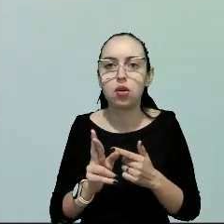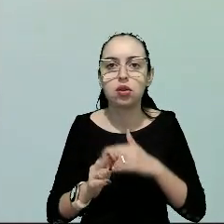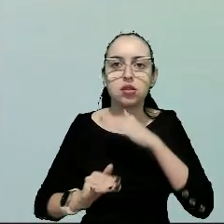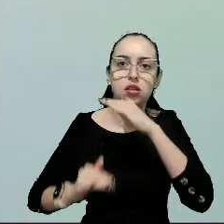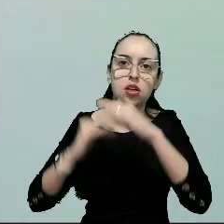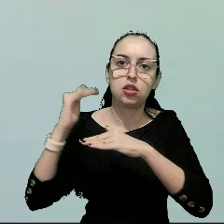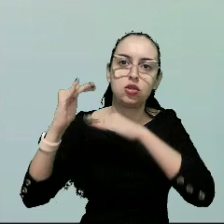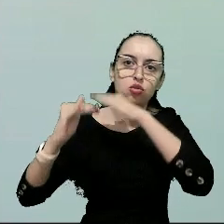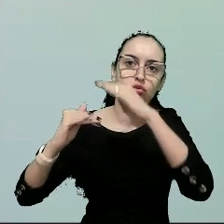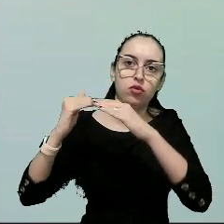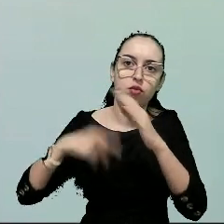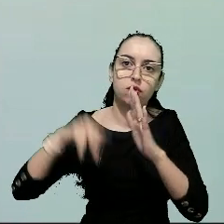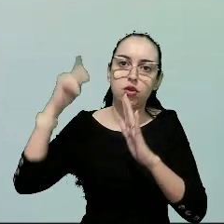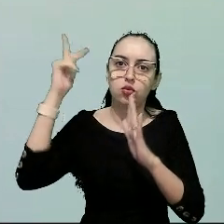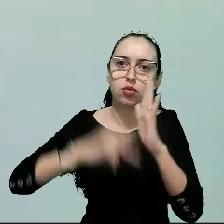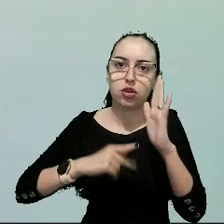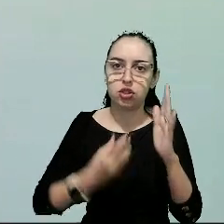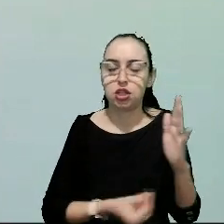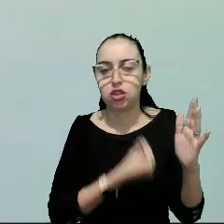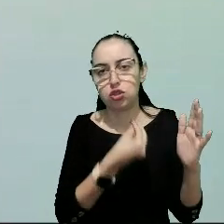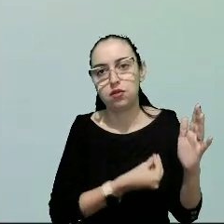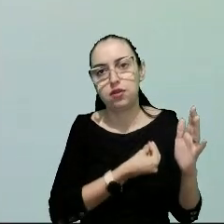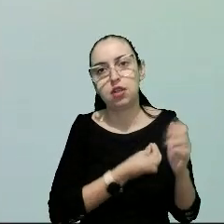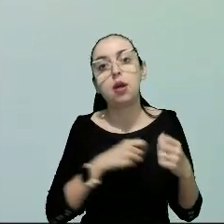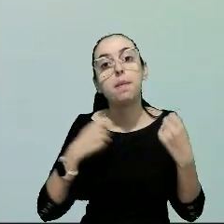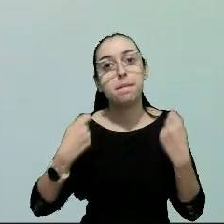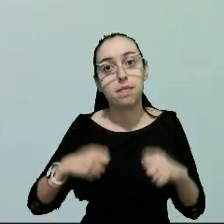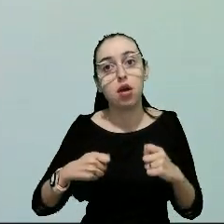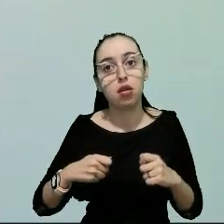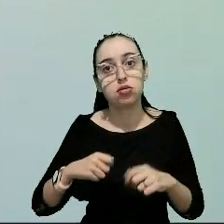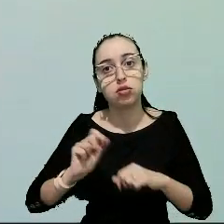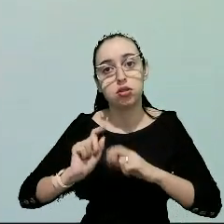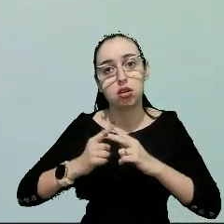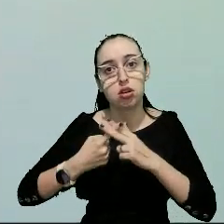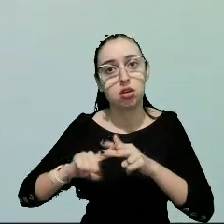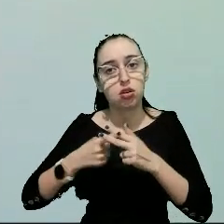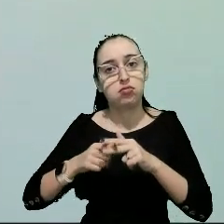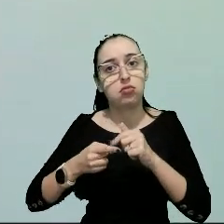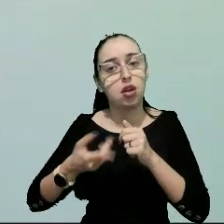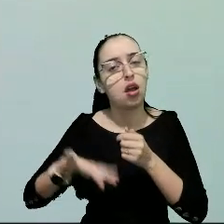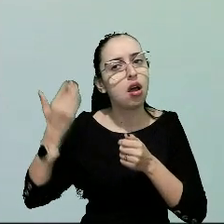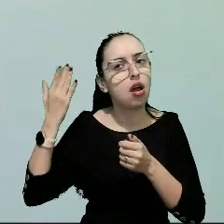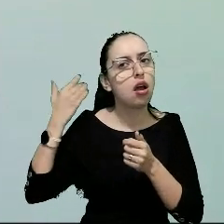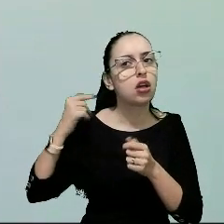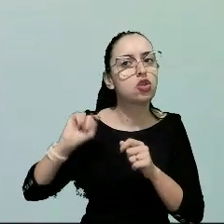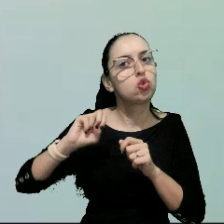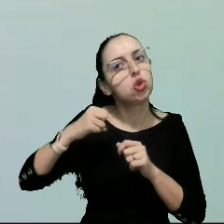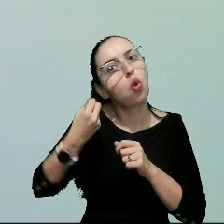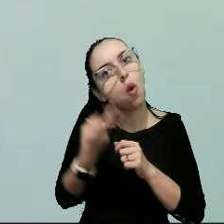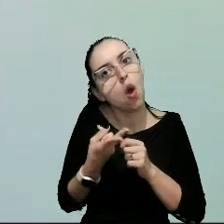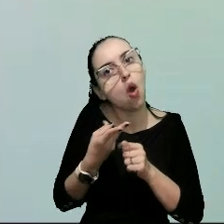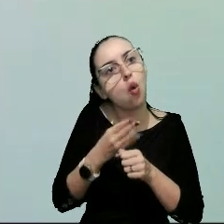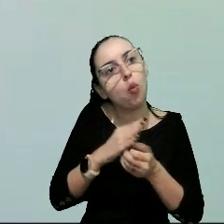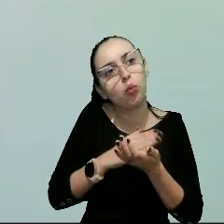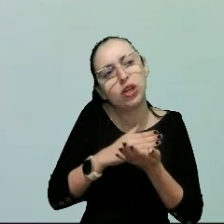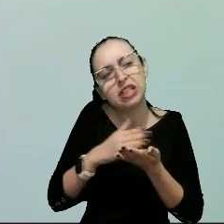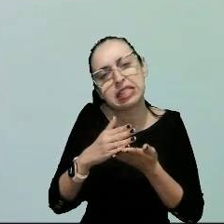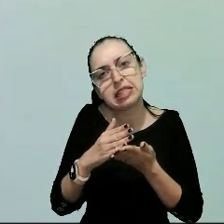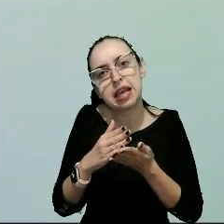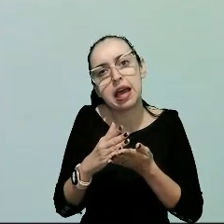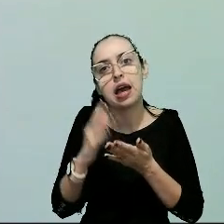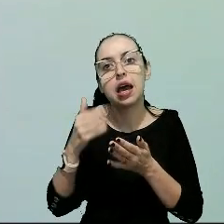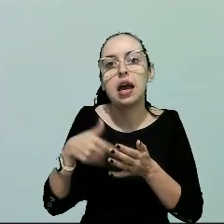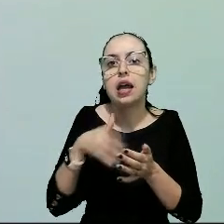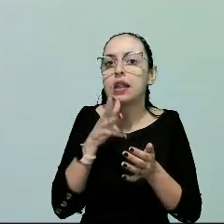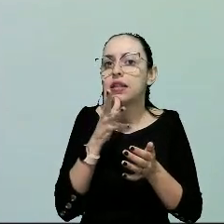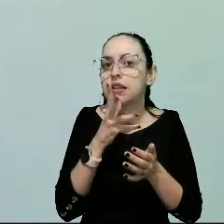resultado natural de um projeto de vida, que pode ser construído desde muito cedo ou mesmo